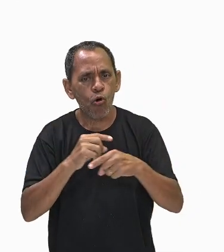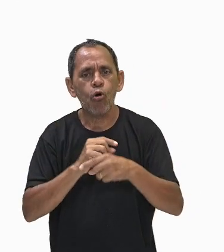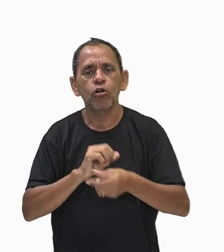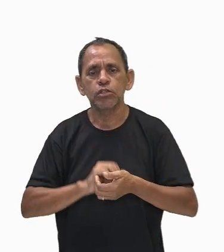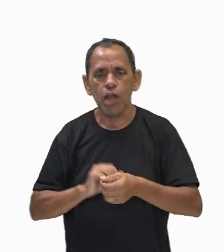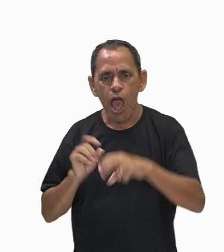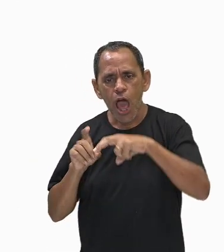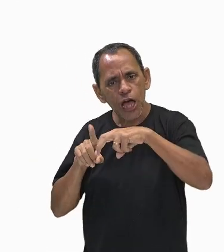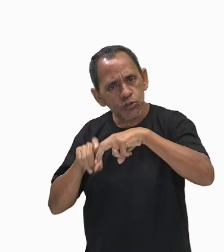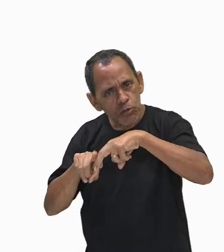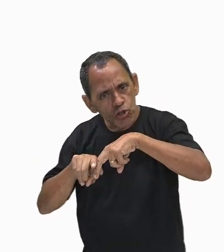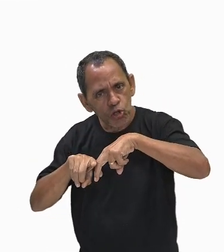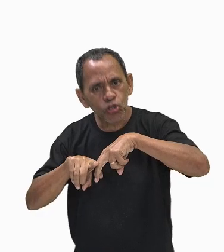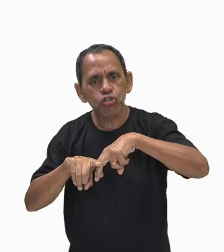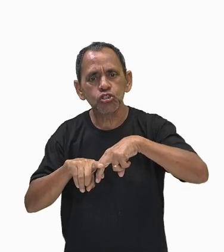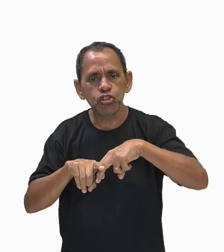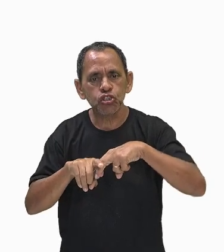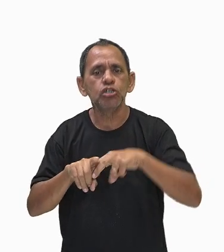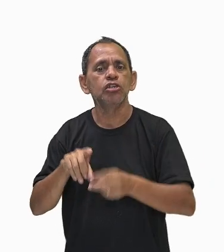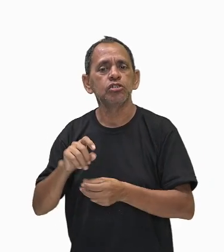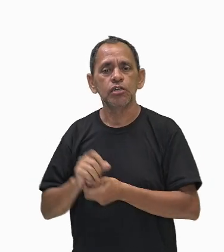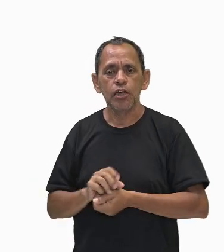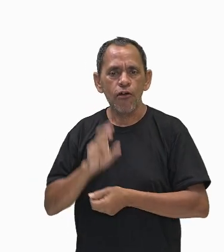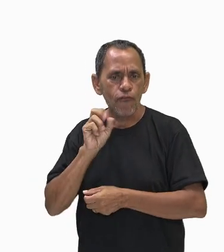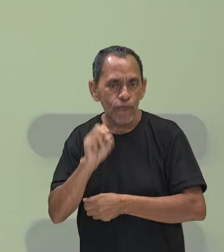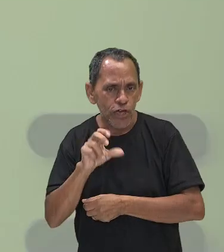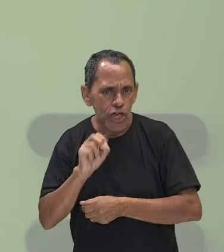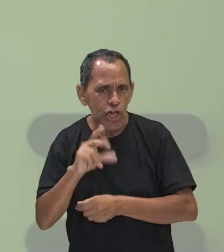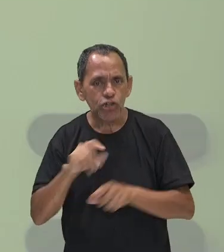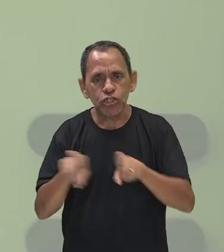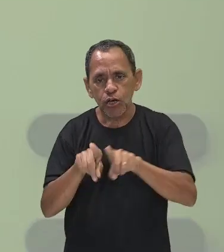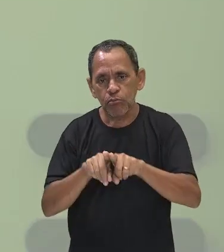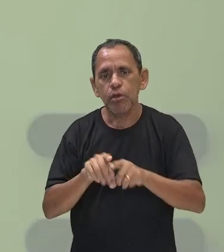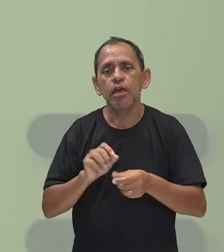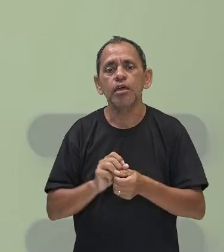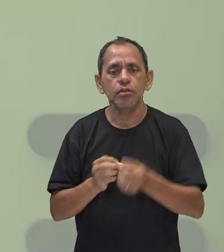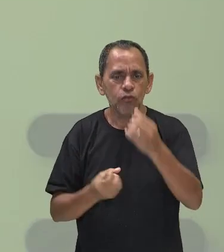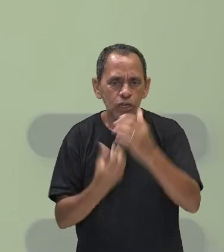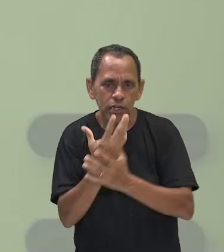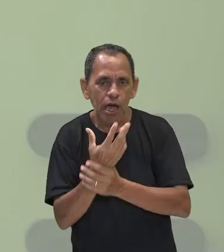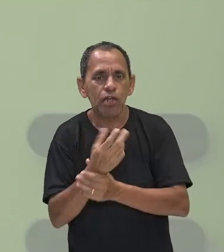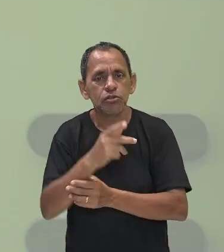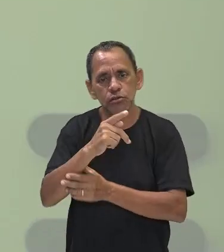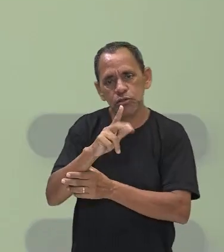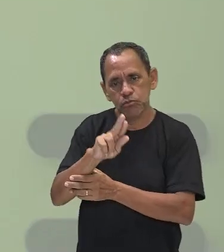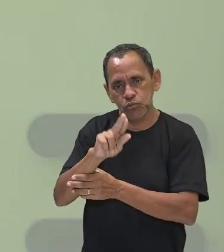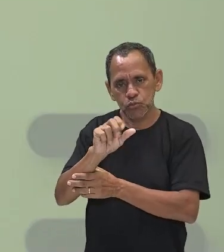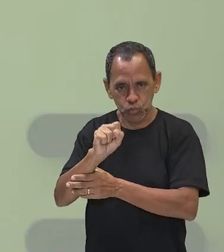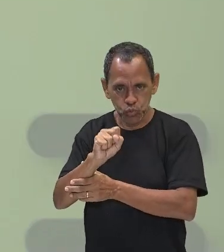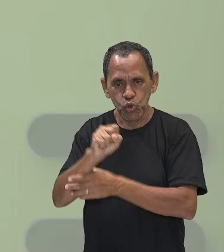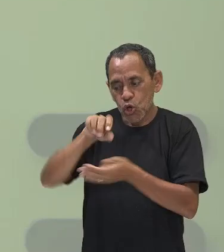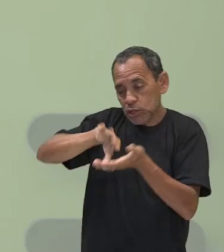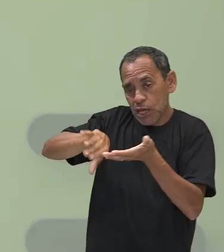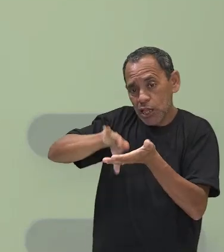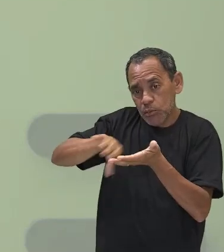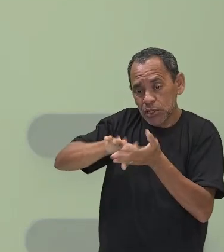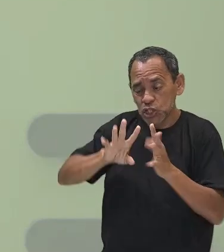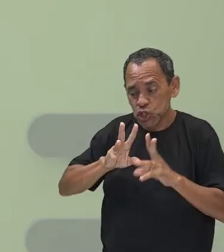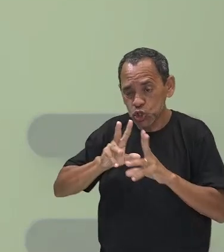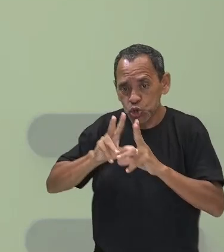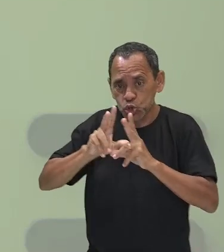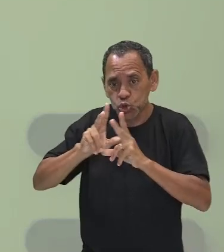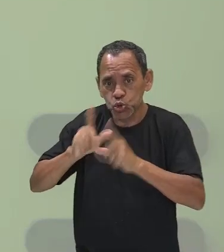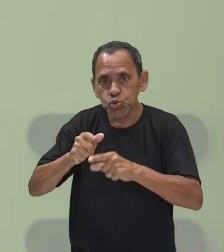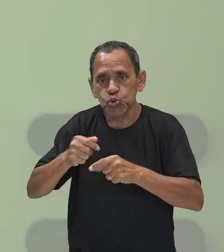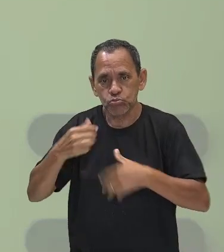alcançar o objetivo, e o resultado é a produção desse pus, que está eliminando tudo que não vai